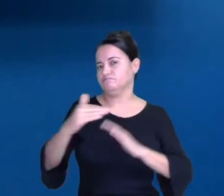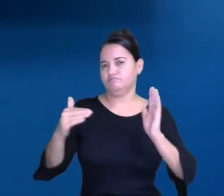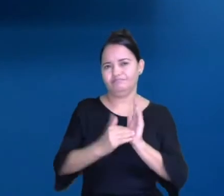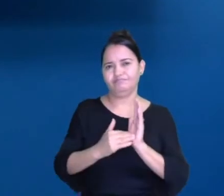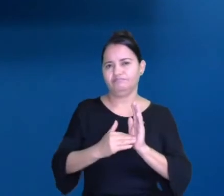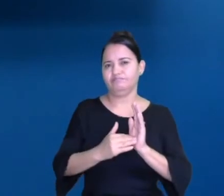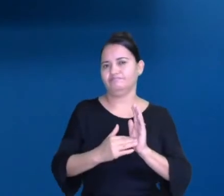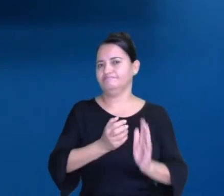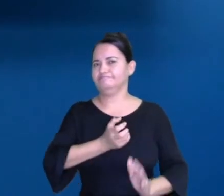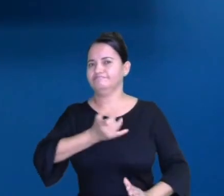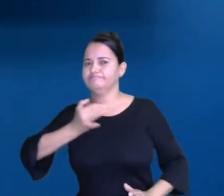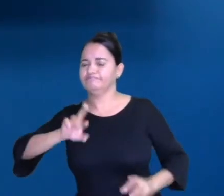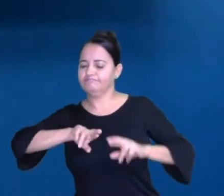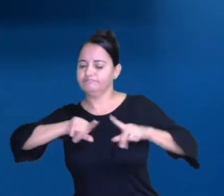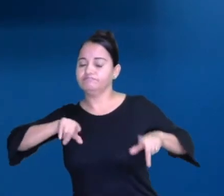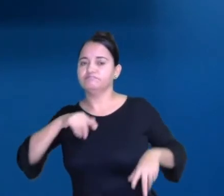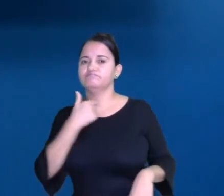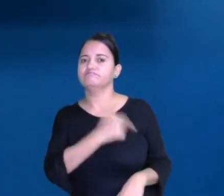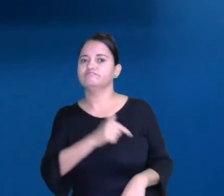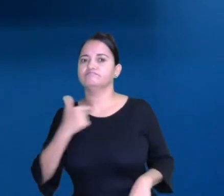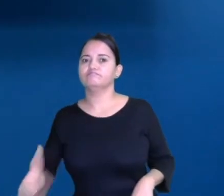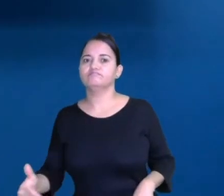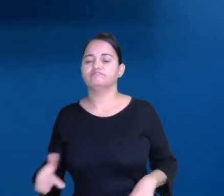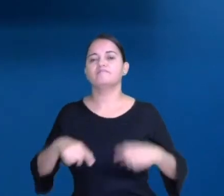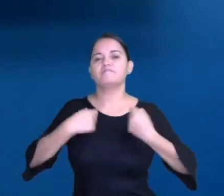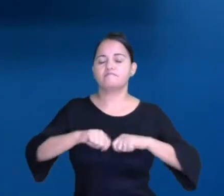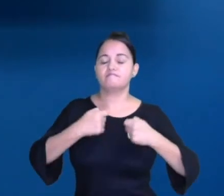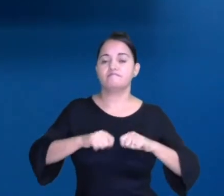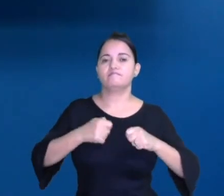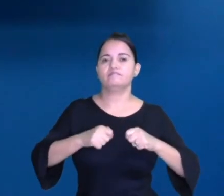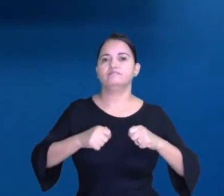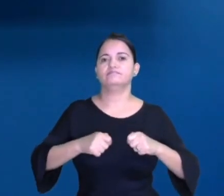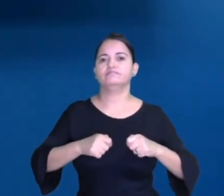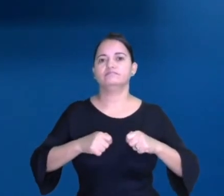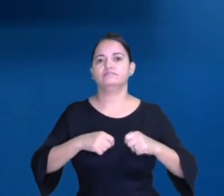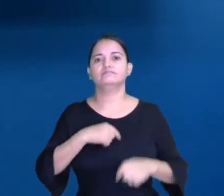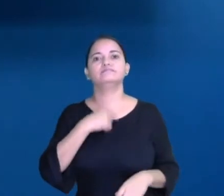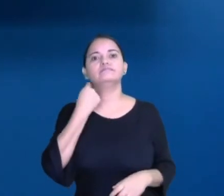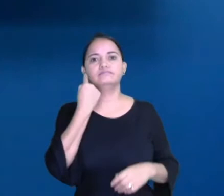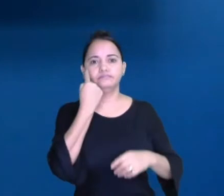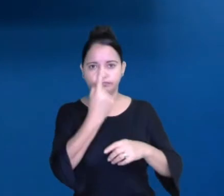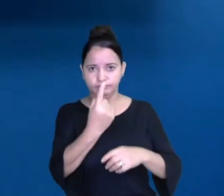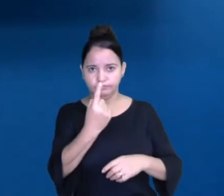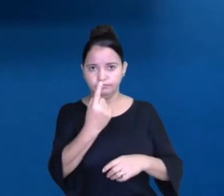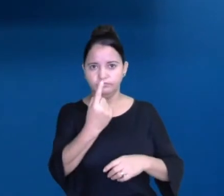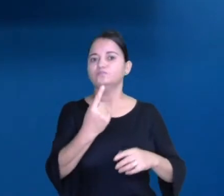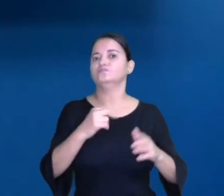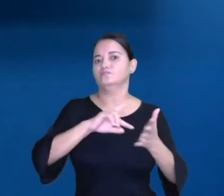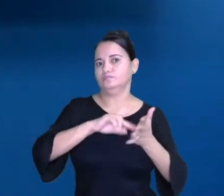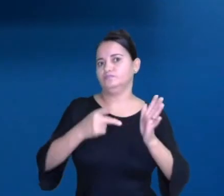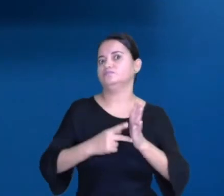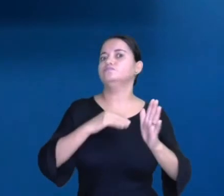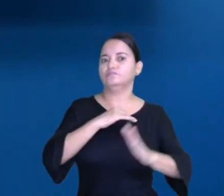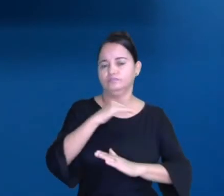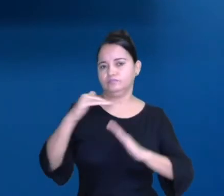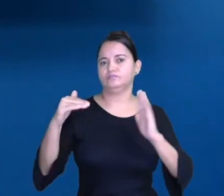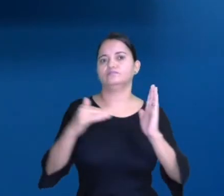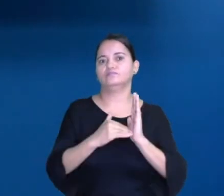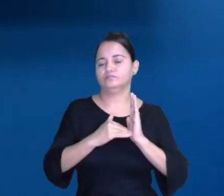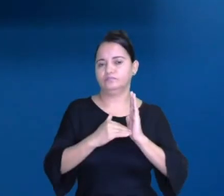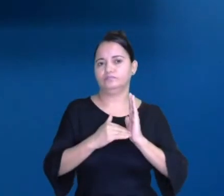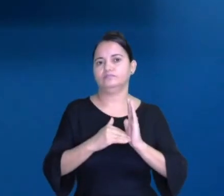você faz essa transposição para o número 1. O meu número 1 é o meu inteiro. Então, a partir dele,